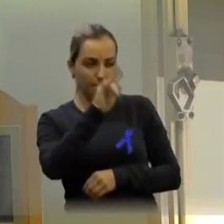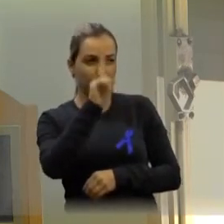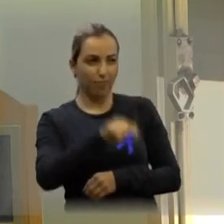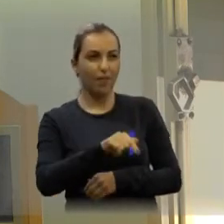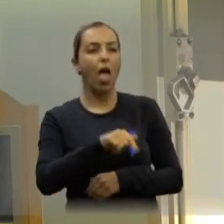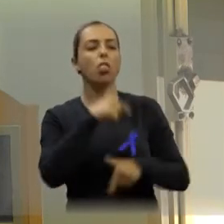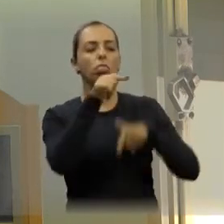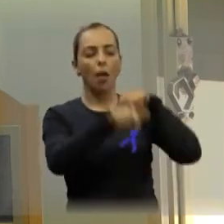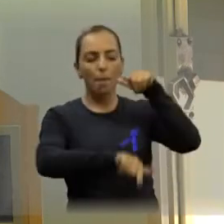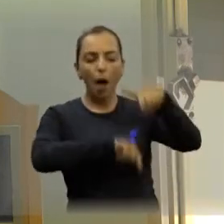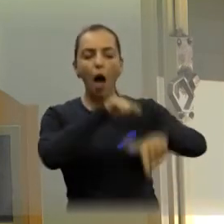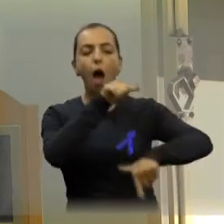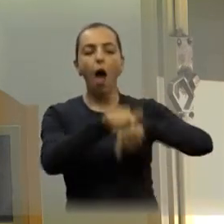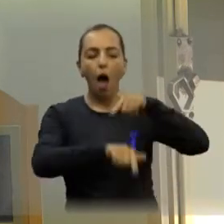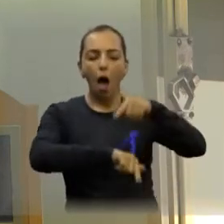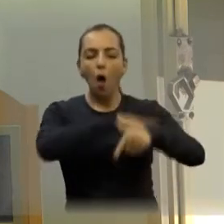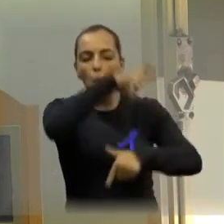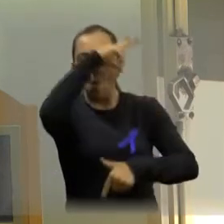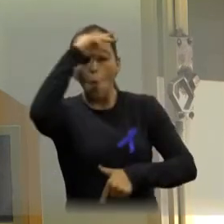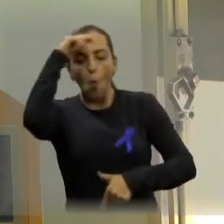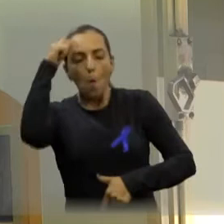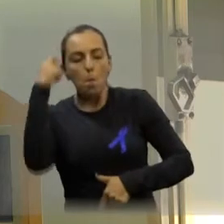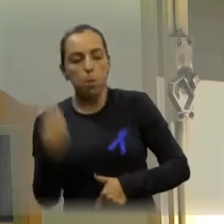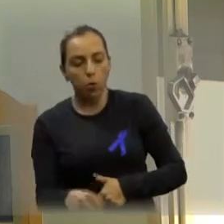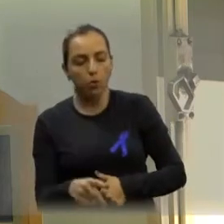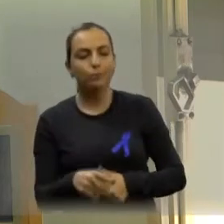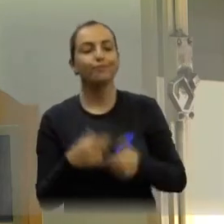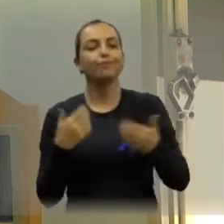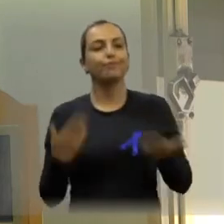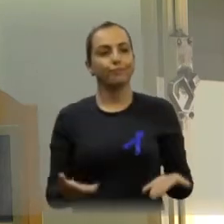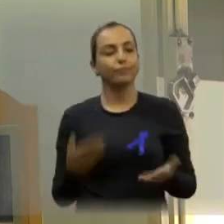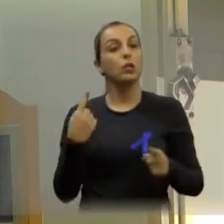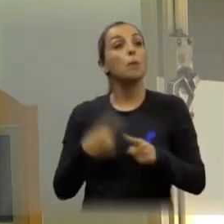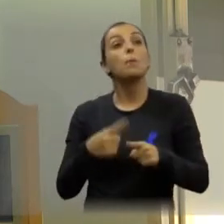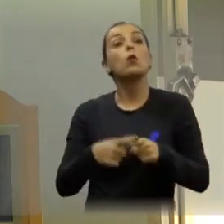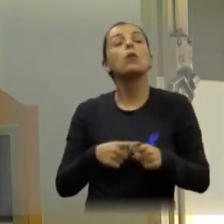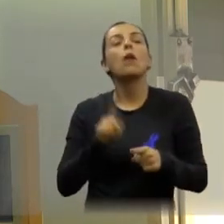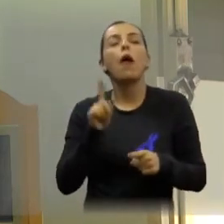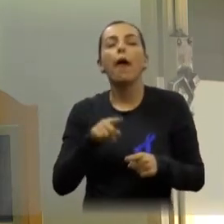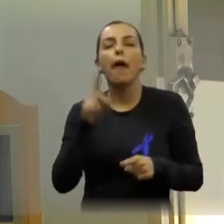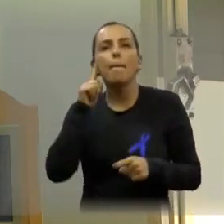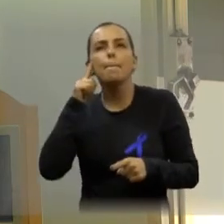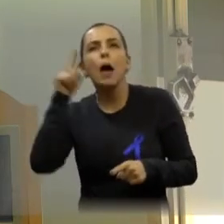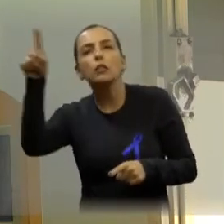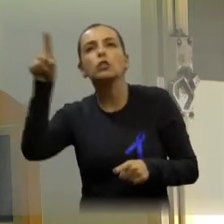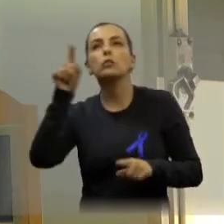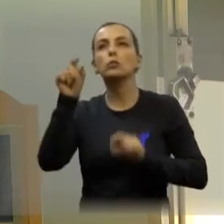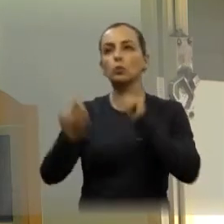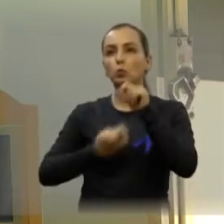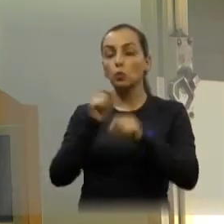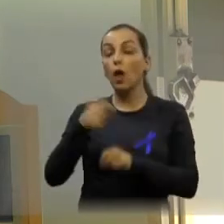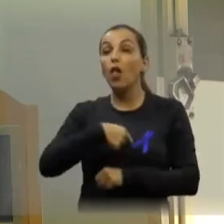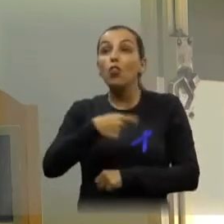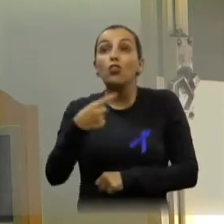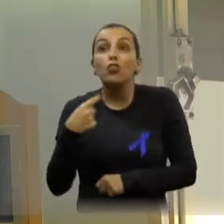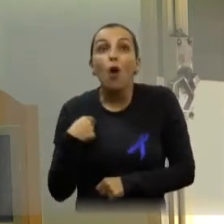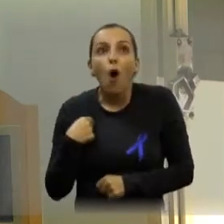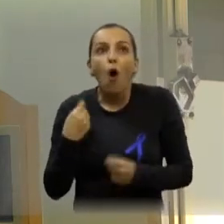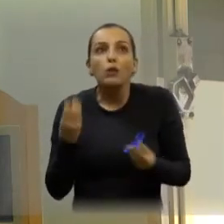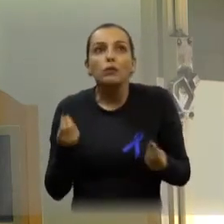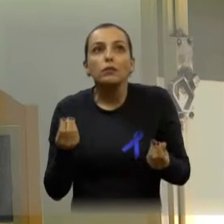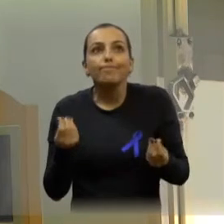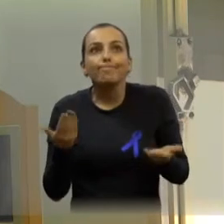esse incansável. Por quê? Porque eu comecei falando isso. Vocês imaginaram o que que nós estamos